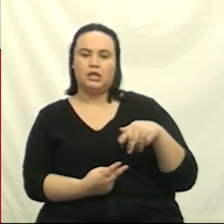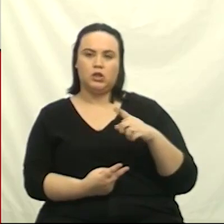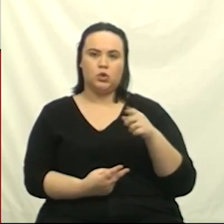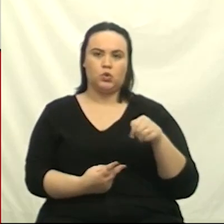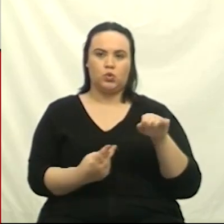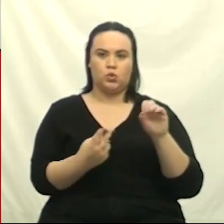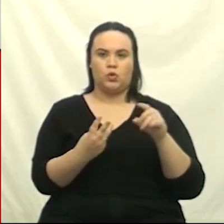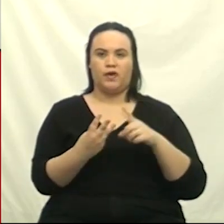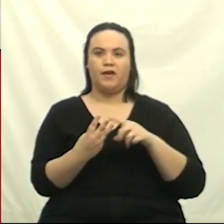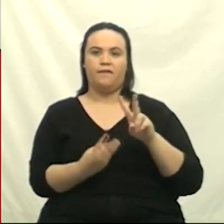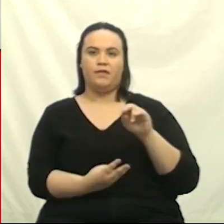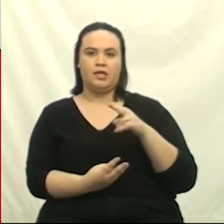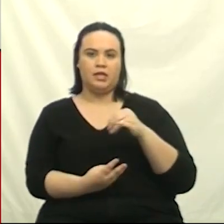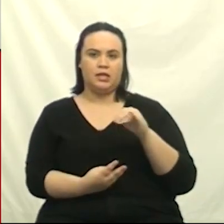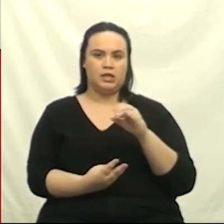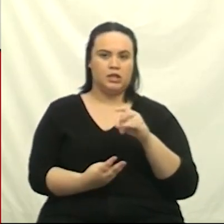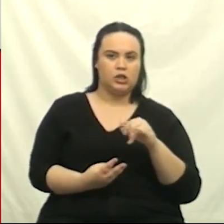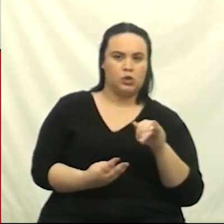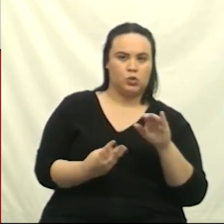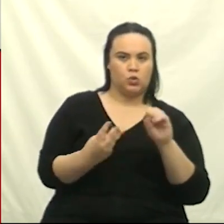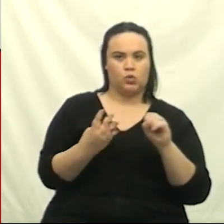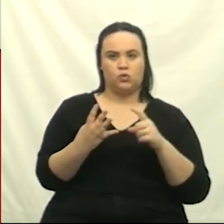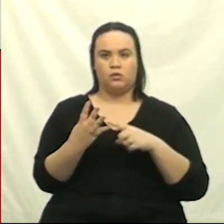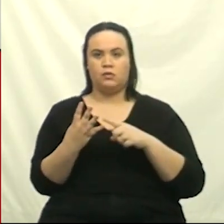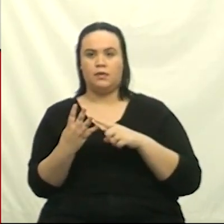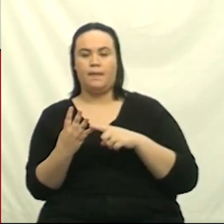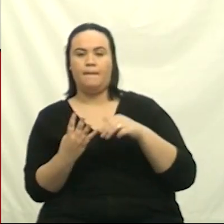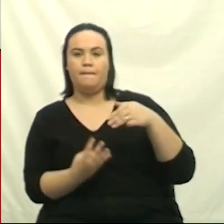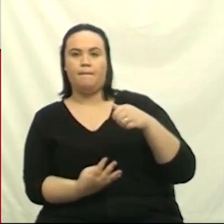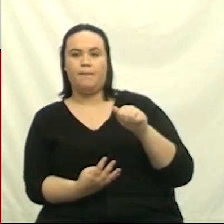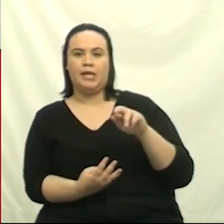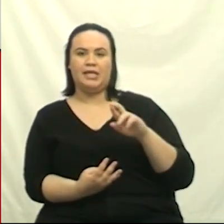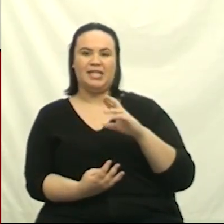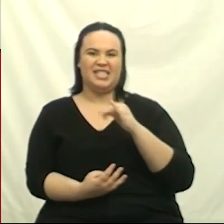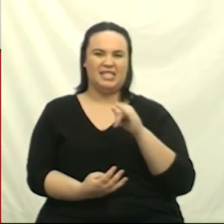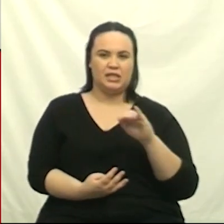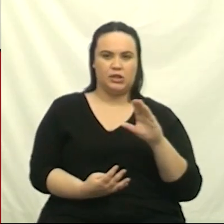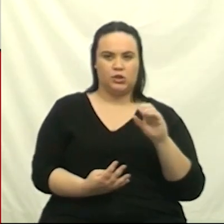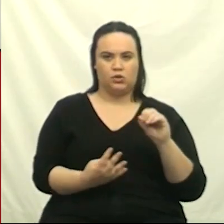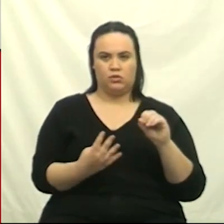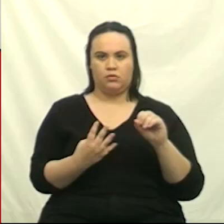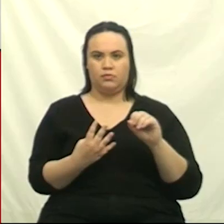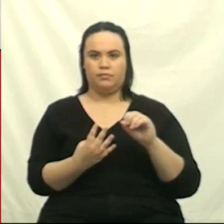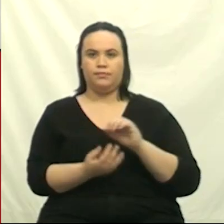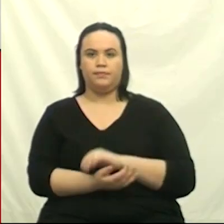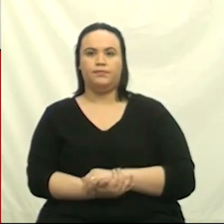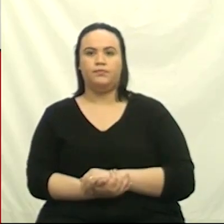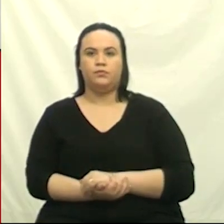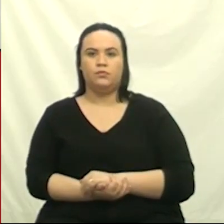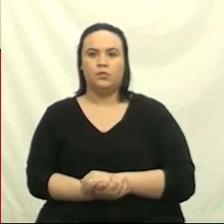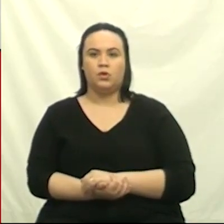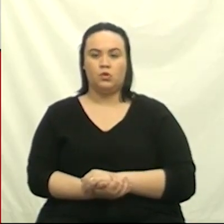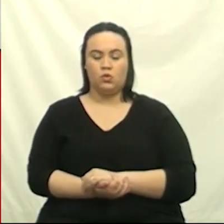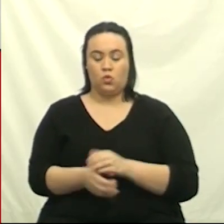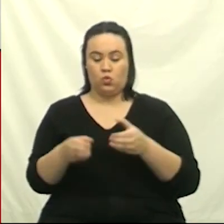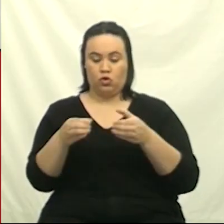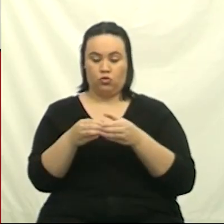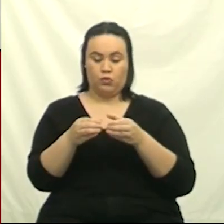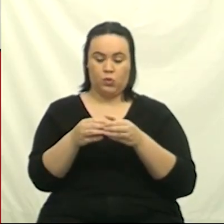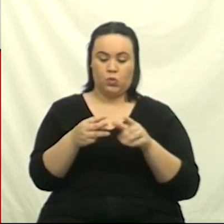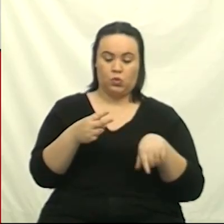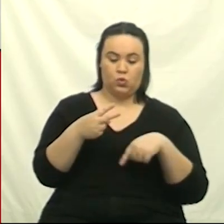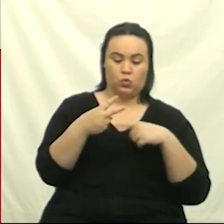Vinícius Silveira de Souza e Marcos Vinícius Faraco Guidim Borges no nível 2